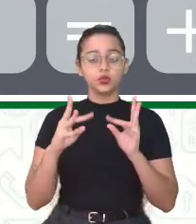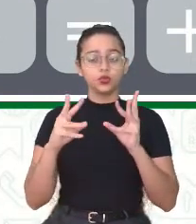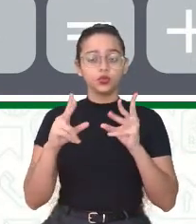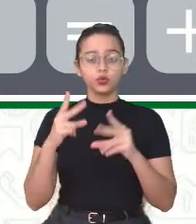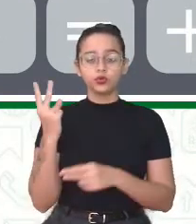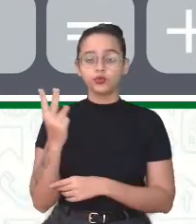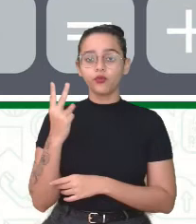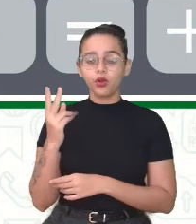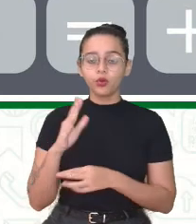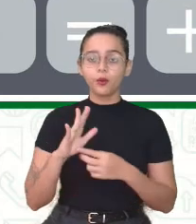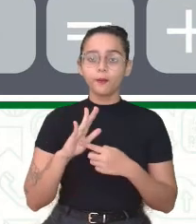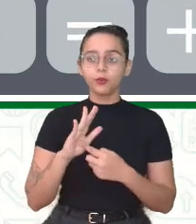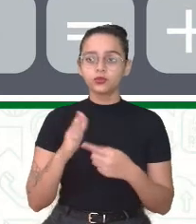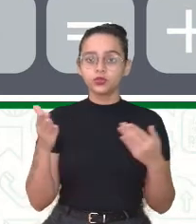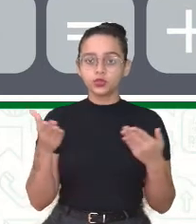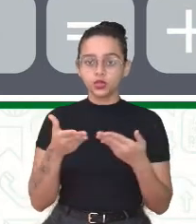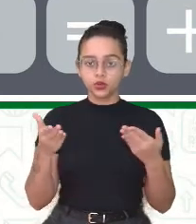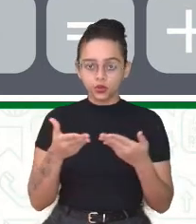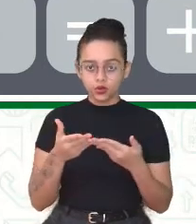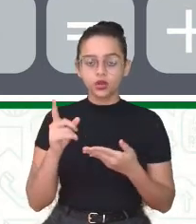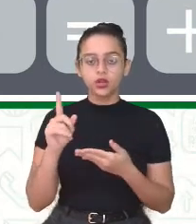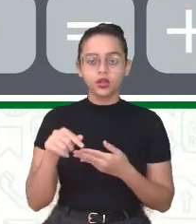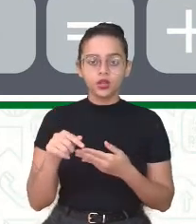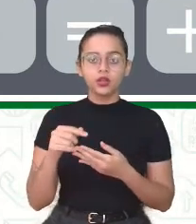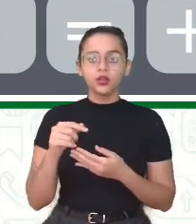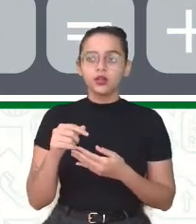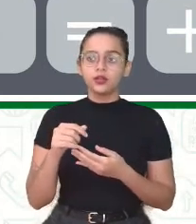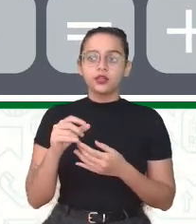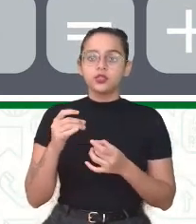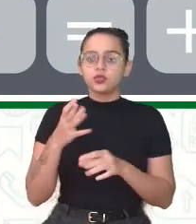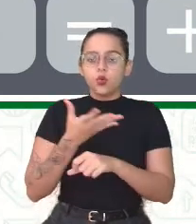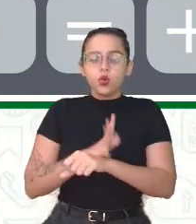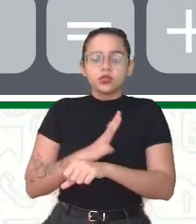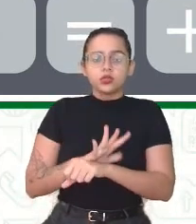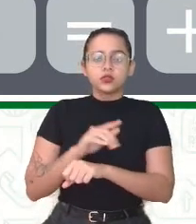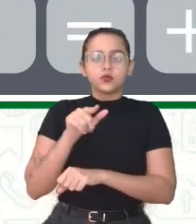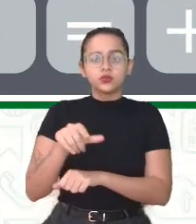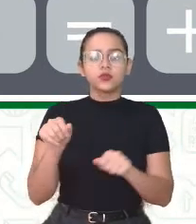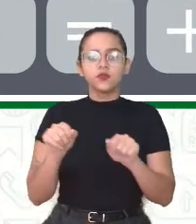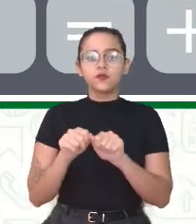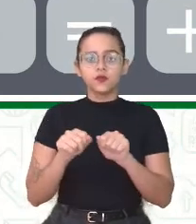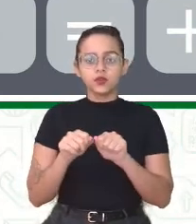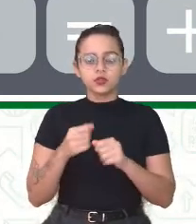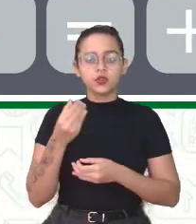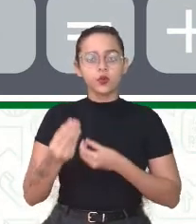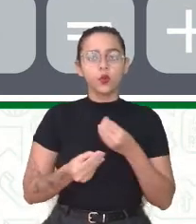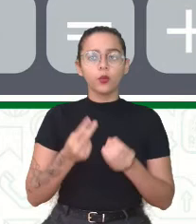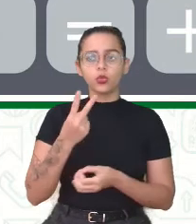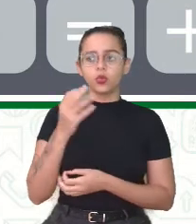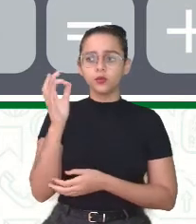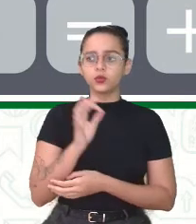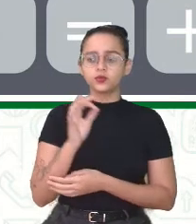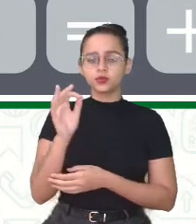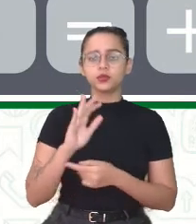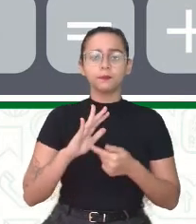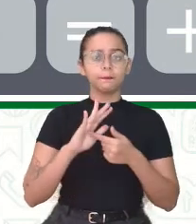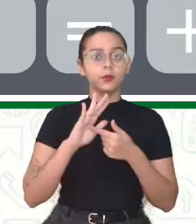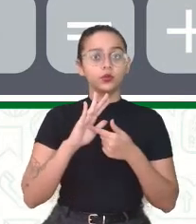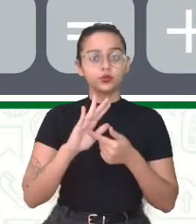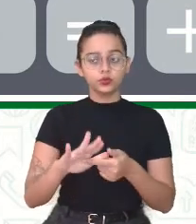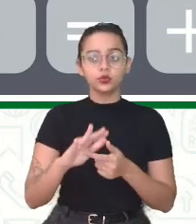esses valores que eu estou colocando aí é como exercício para você fazer como é que 2% apareceu